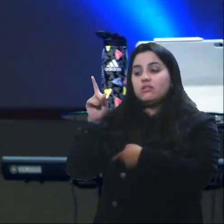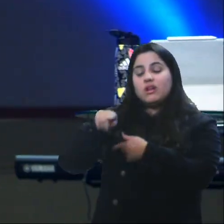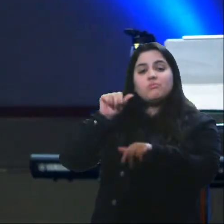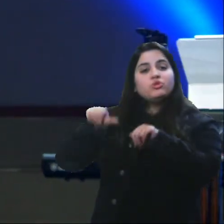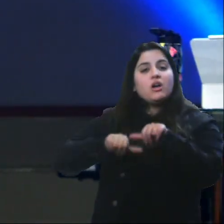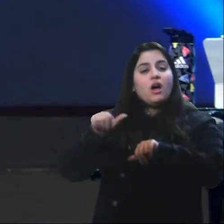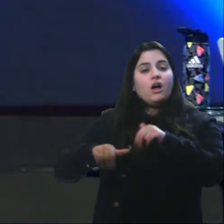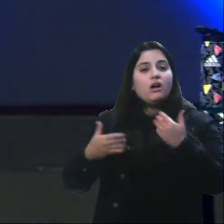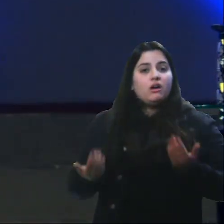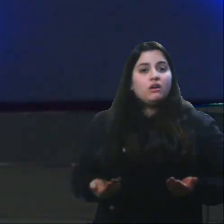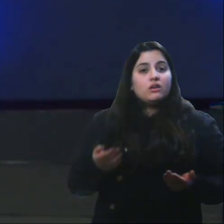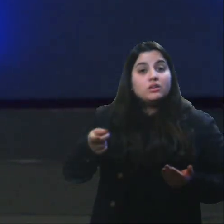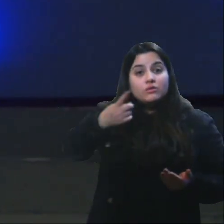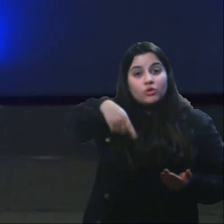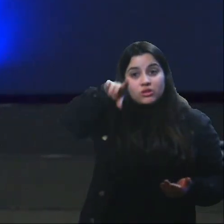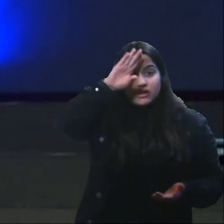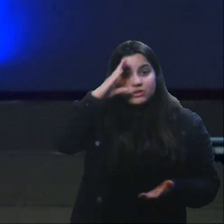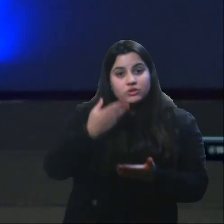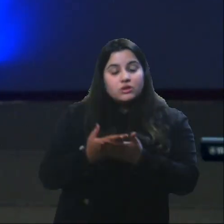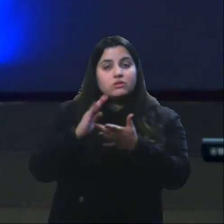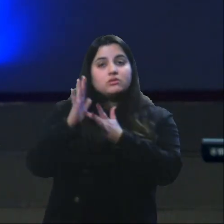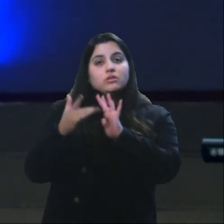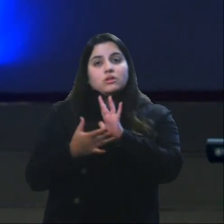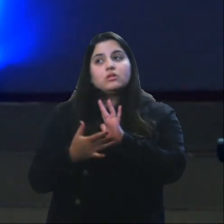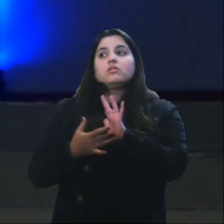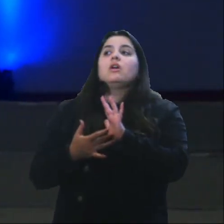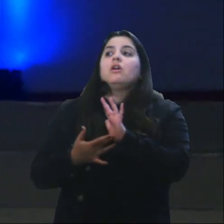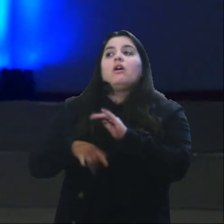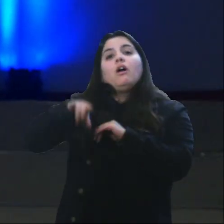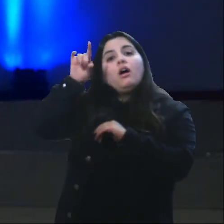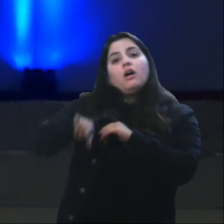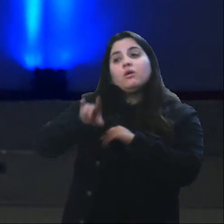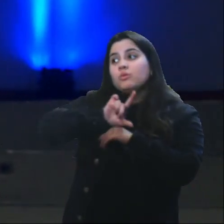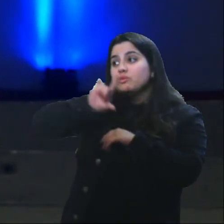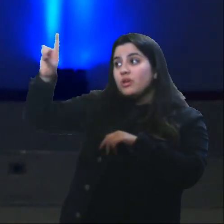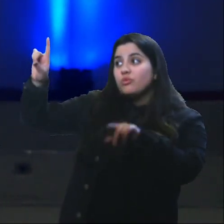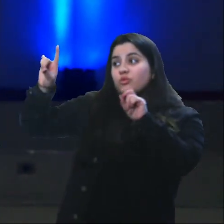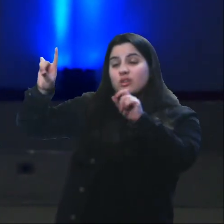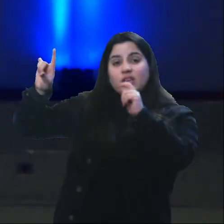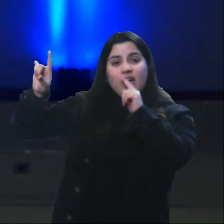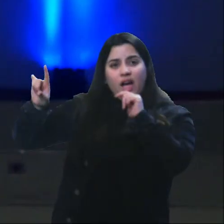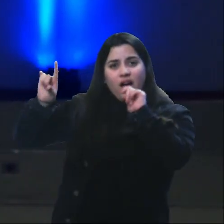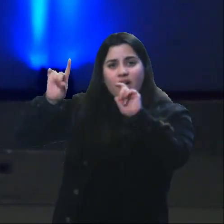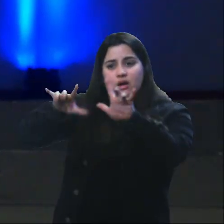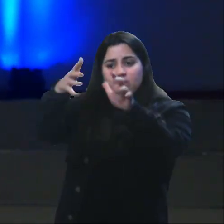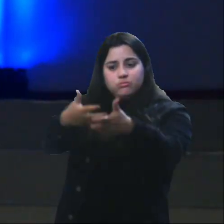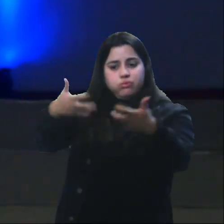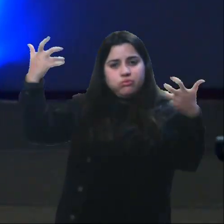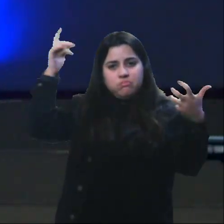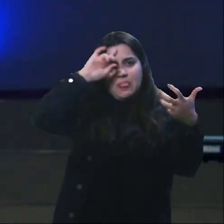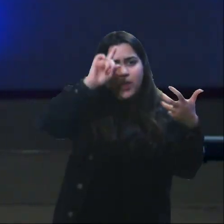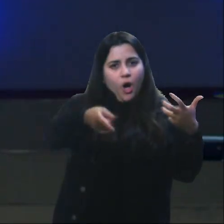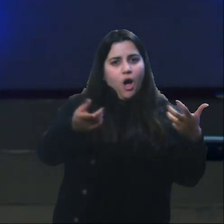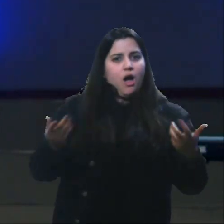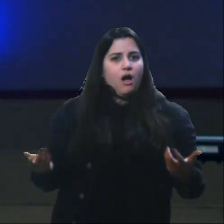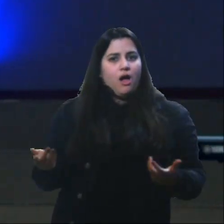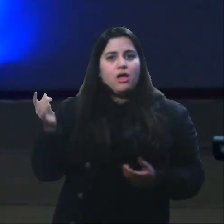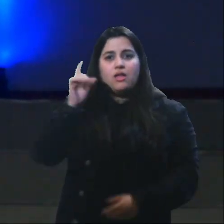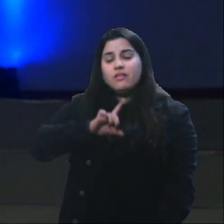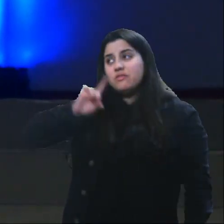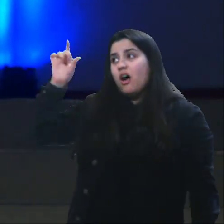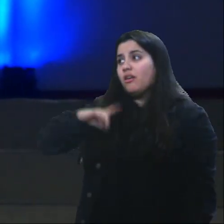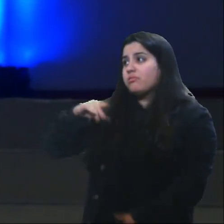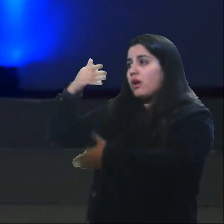Se você crê em Jesus, o Deus que abriu o mar, o Deus que derrubou as muralhas